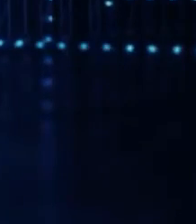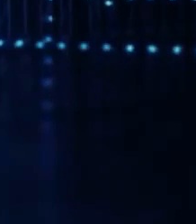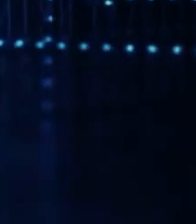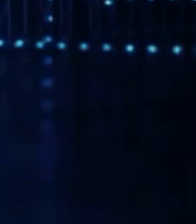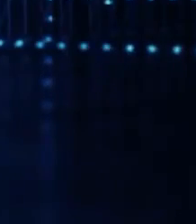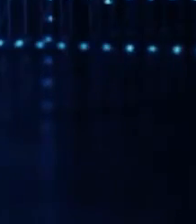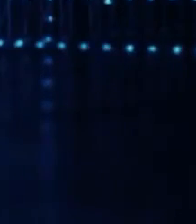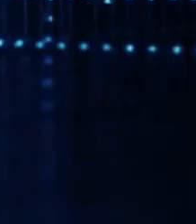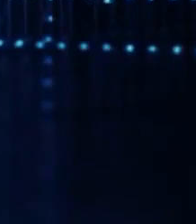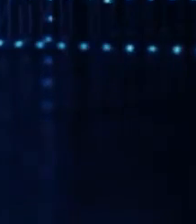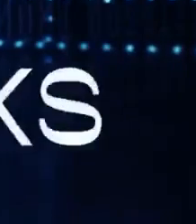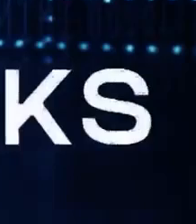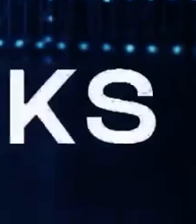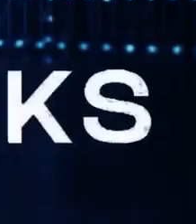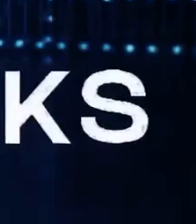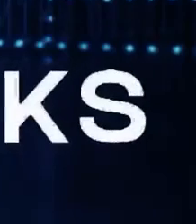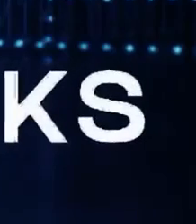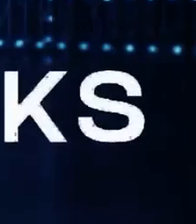E